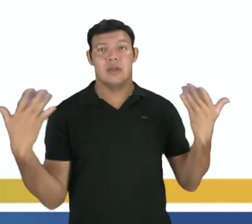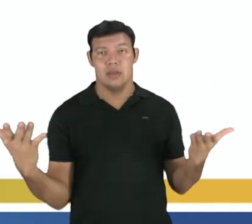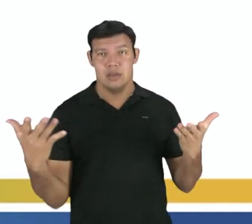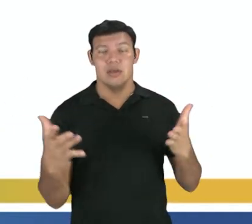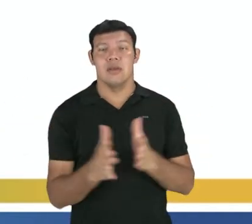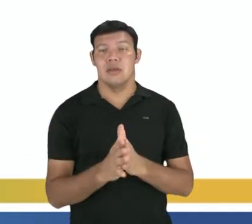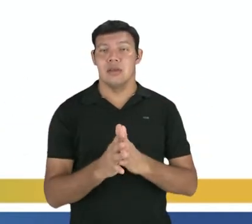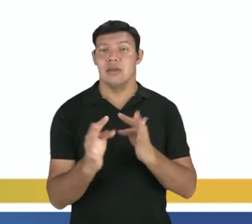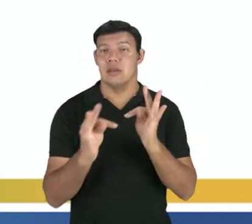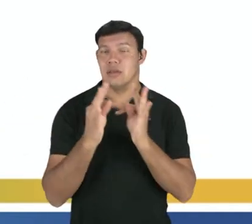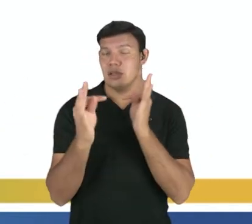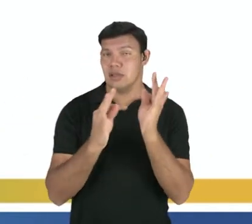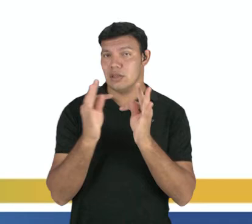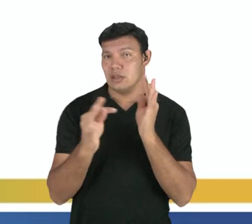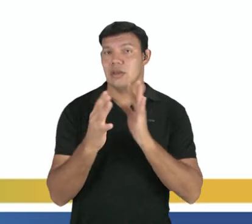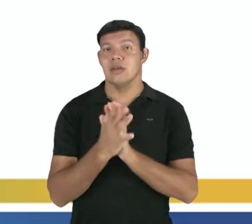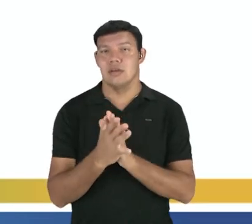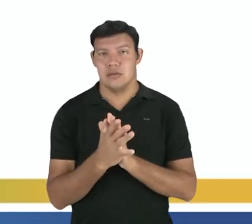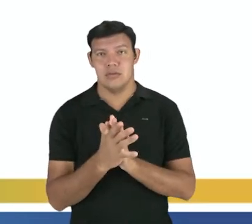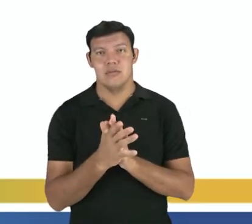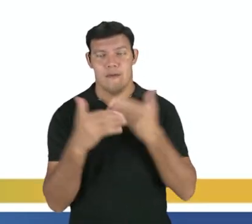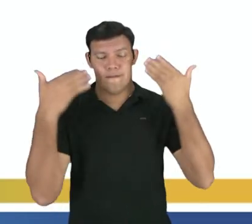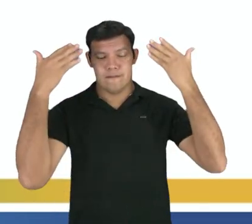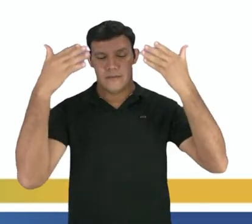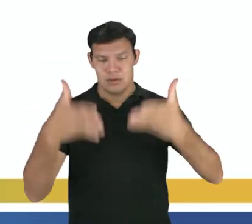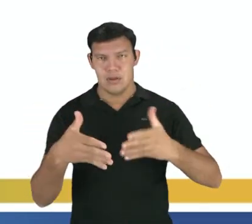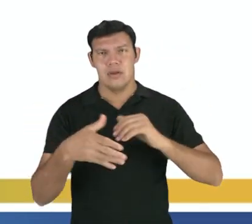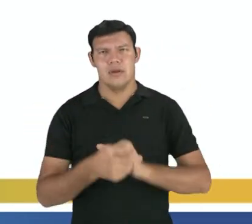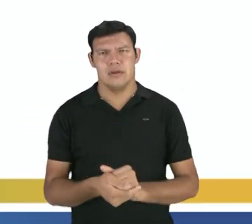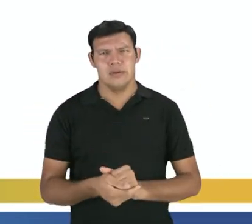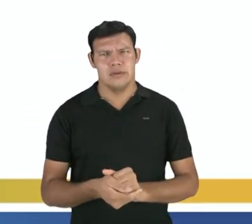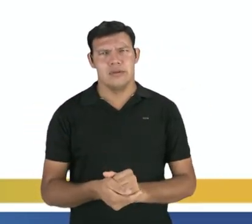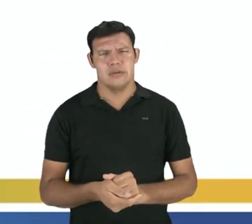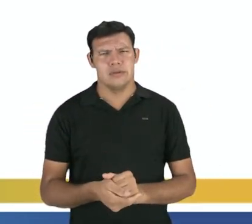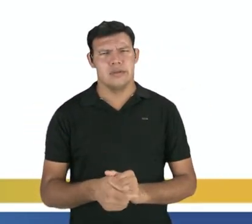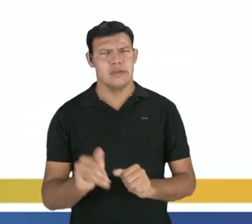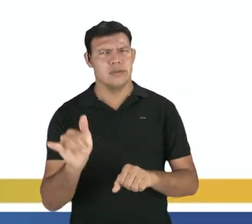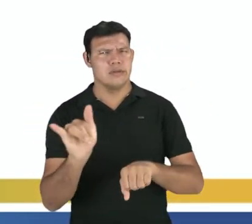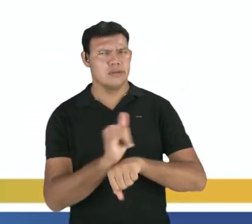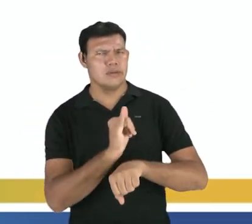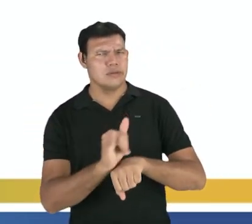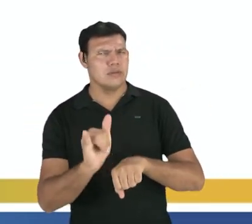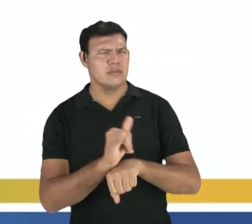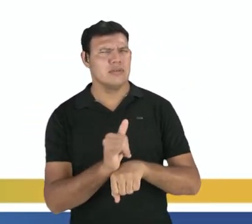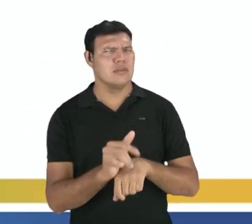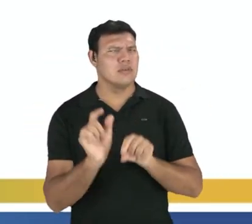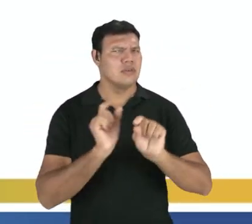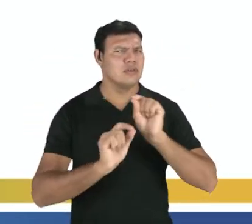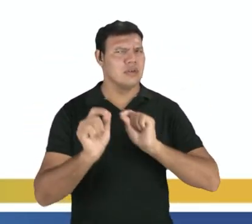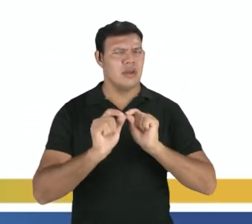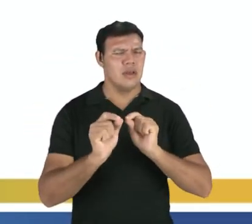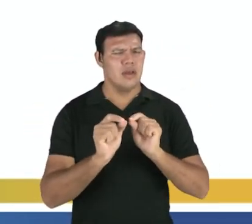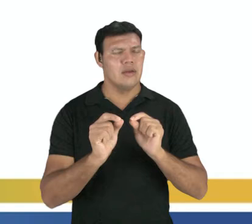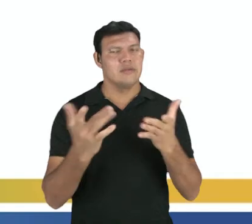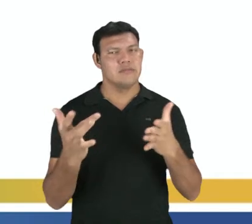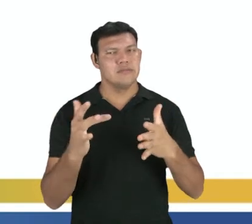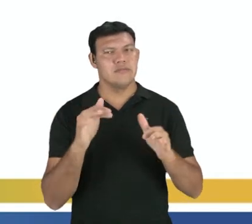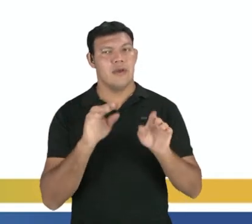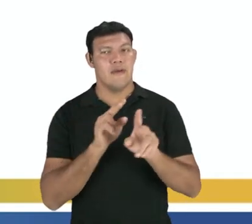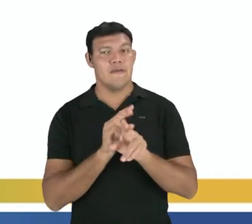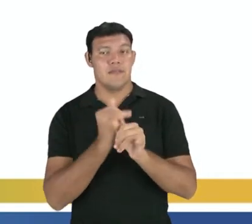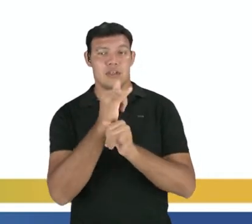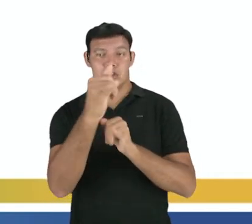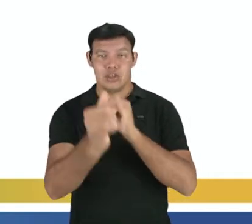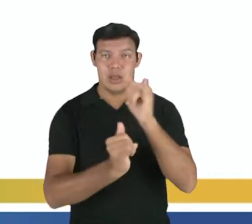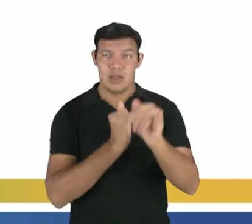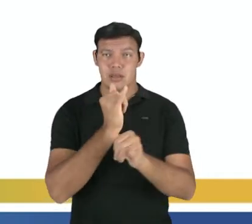dessas tecnologias, é muito bom a gente ressaltar, porque quando fala assim em tecnologias, a gente pensa muito nas questões digitais, mas não,